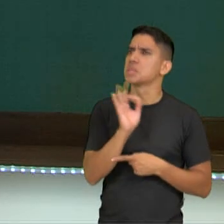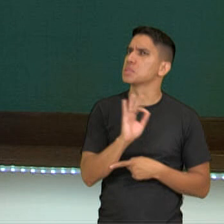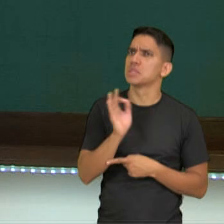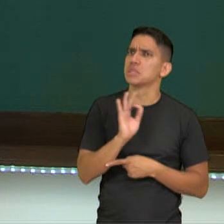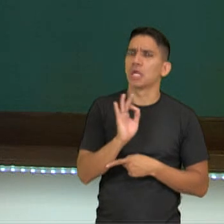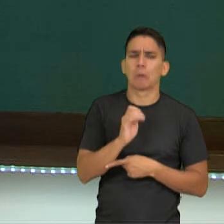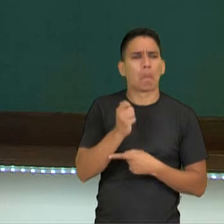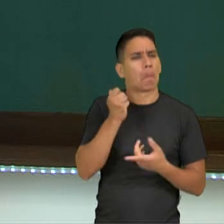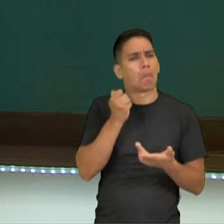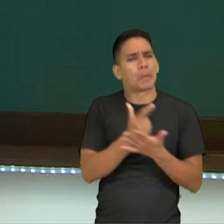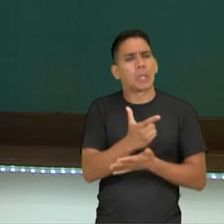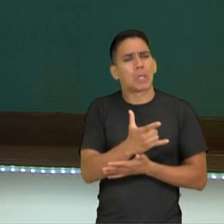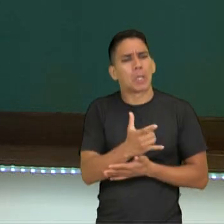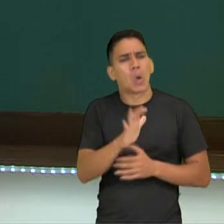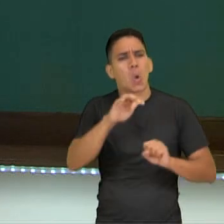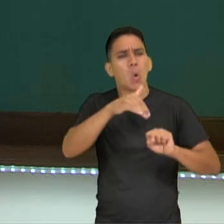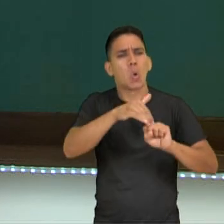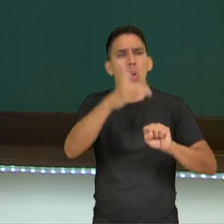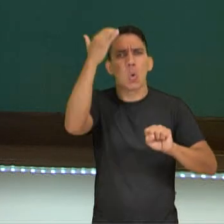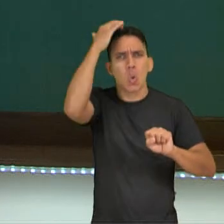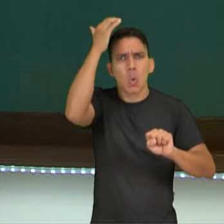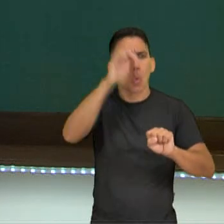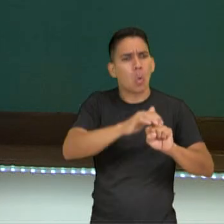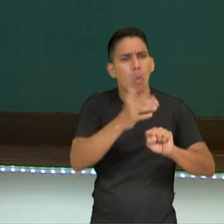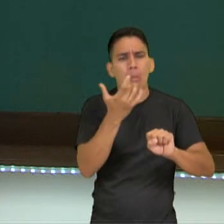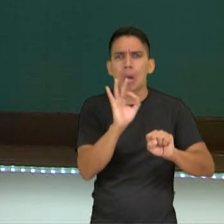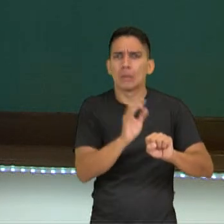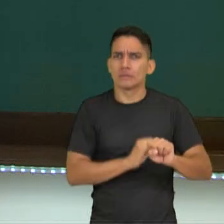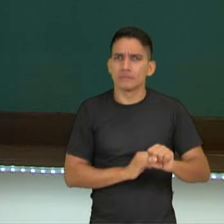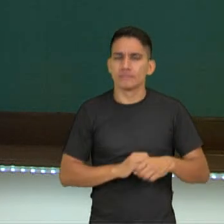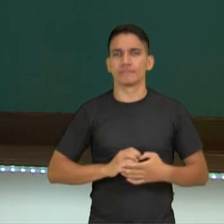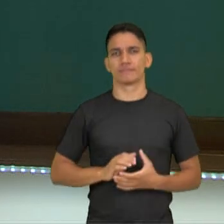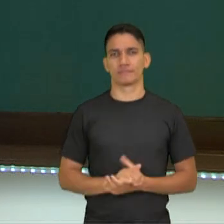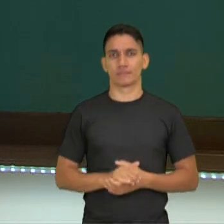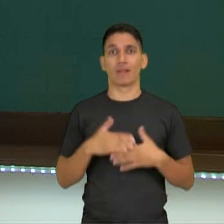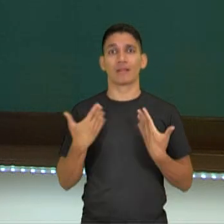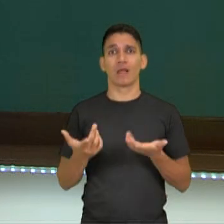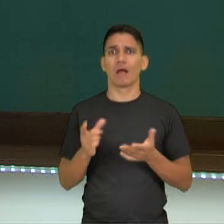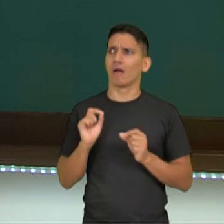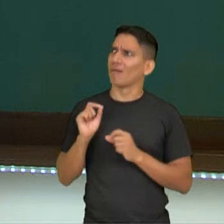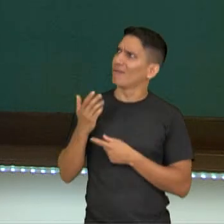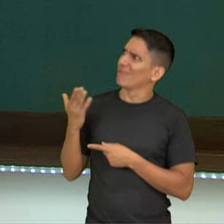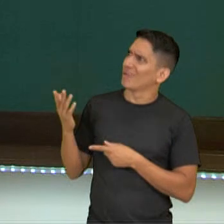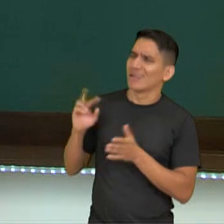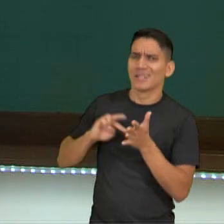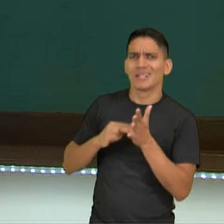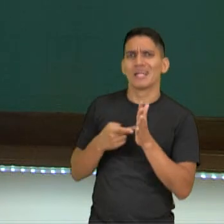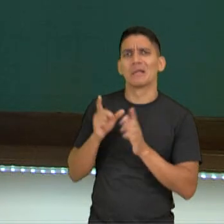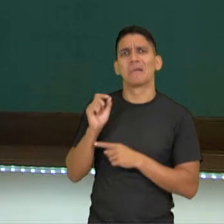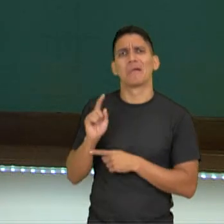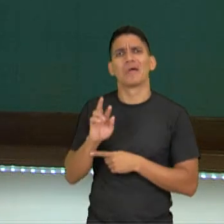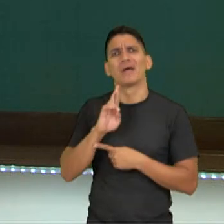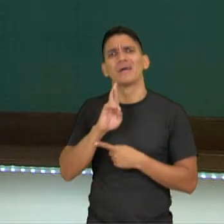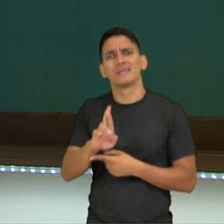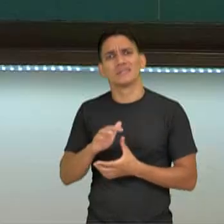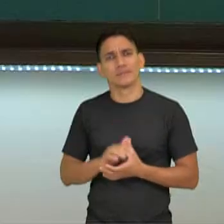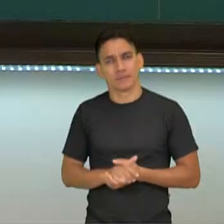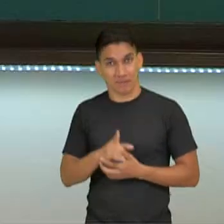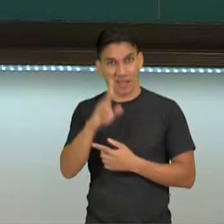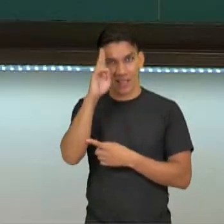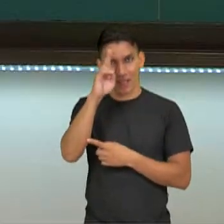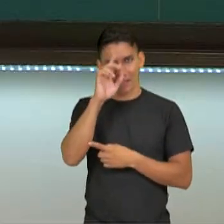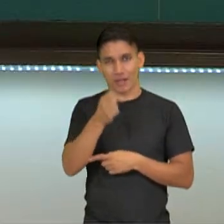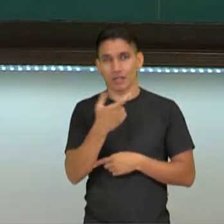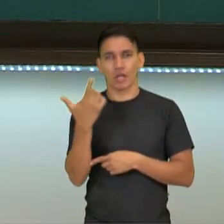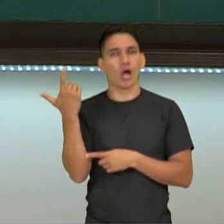finaliza, né, essa tirinha. E agora, que figura de linguagem existe nessa tirinha? Justifique. Então, vocês se lembram das